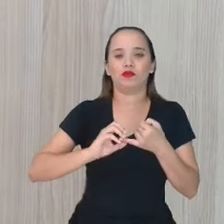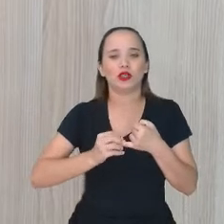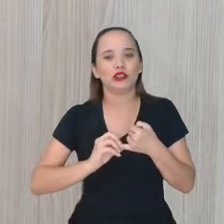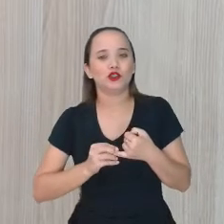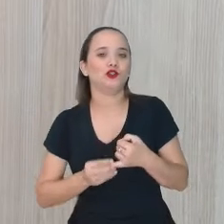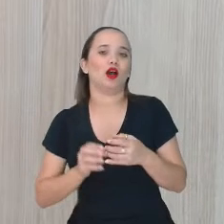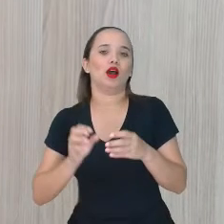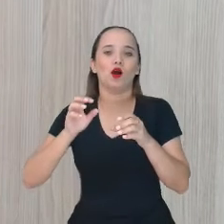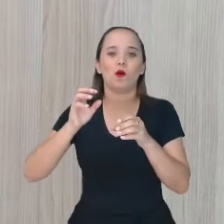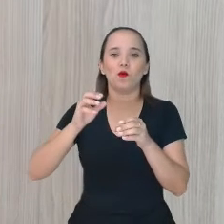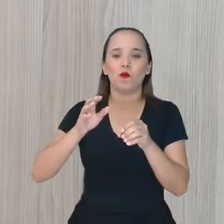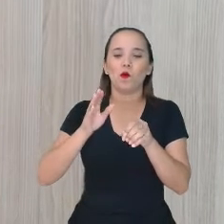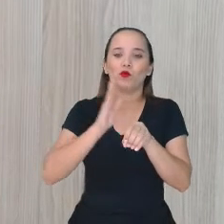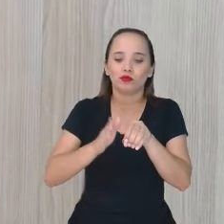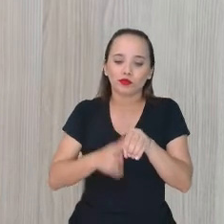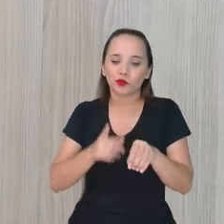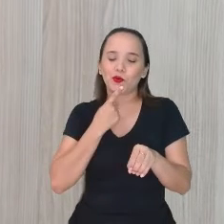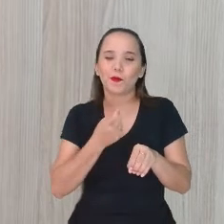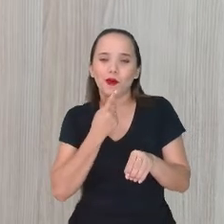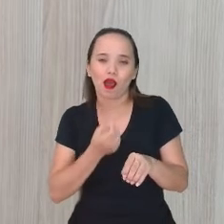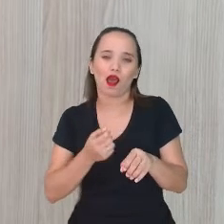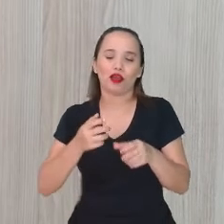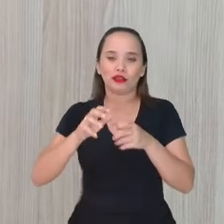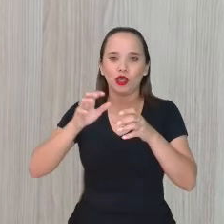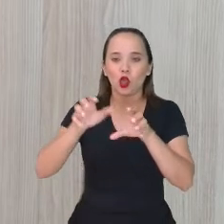cebola, alface, todas essas